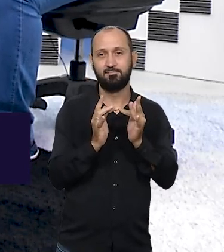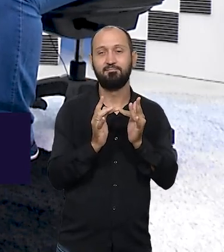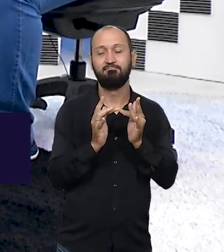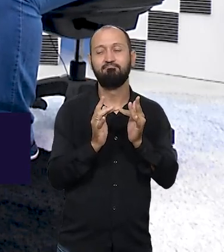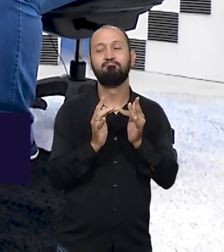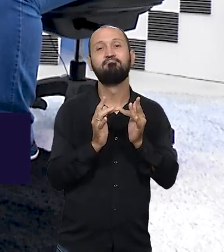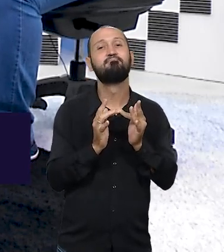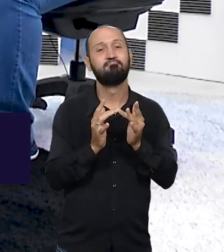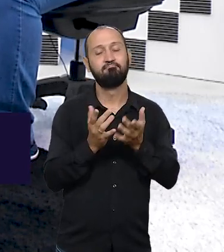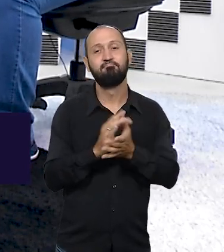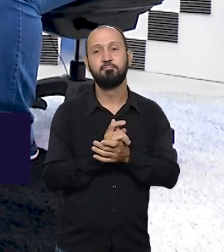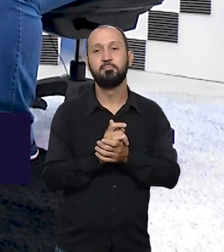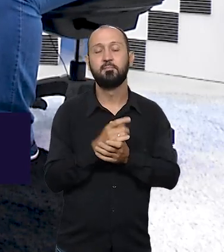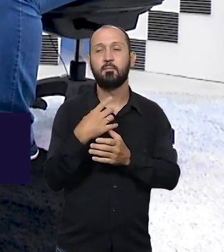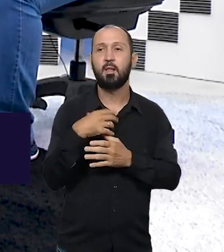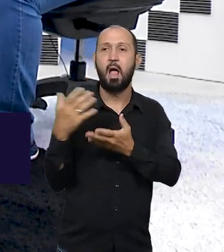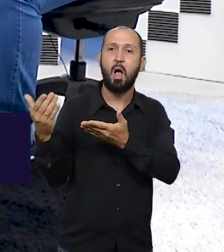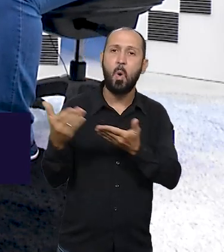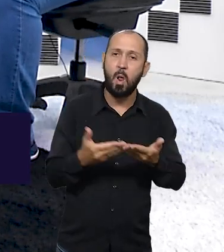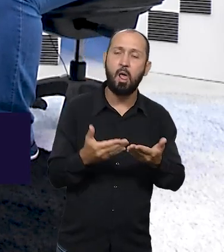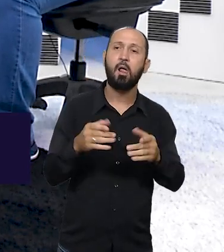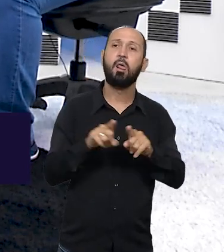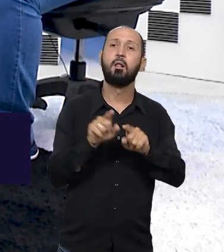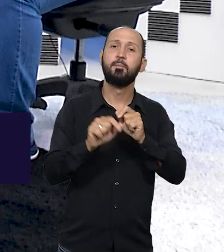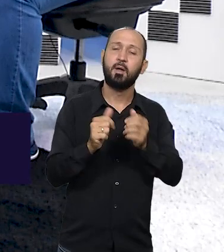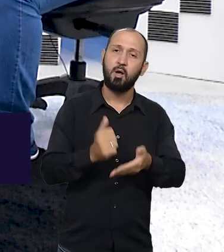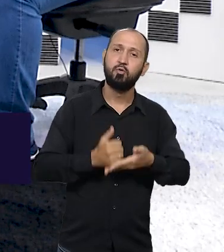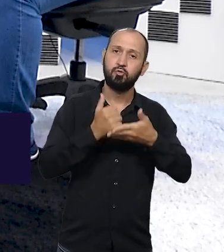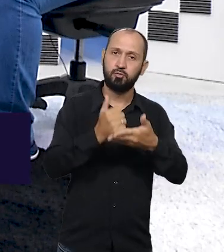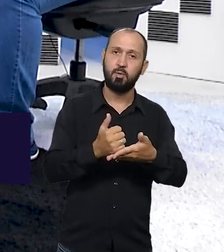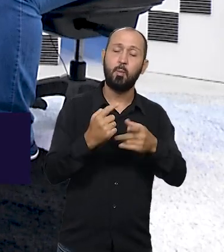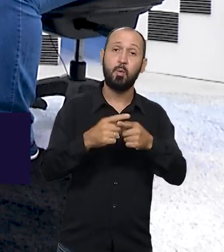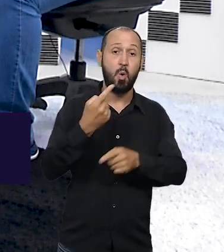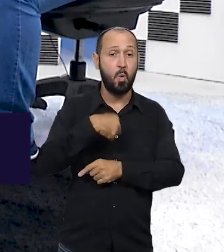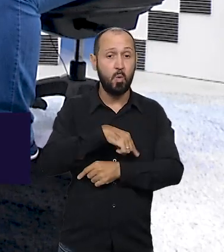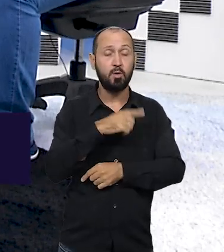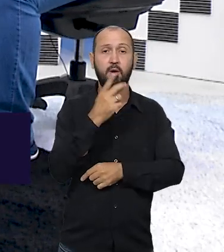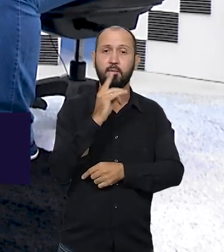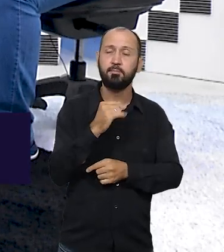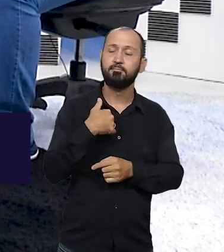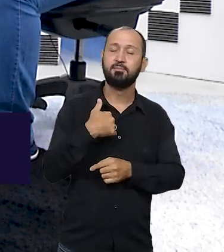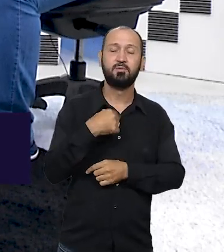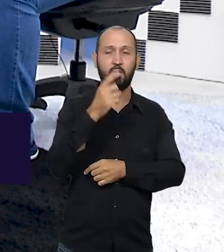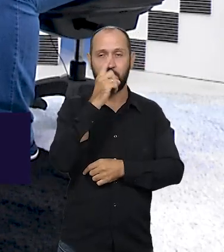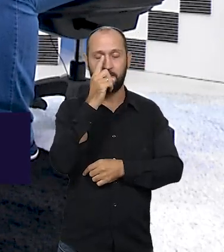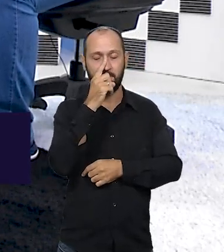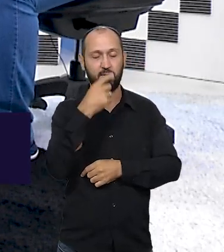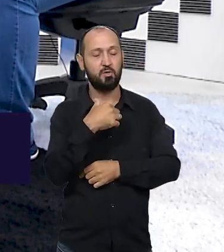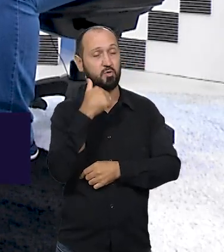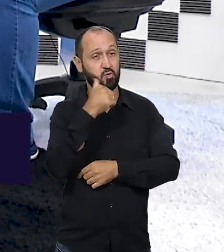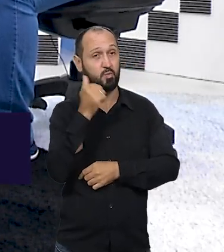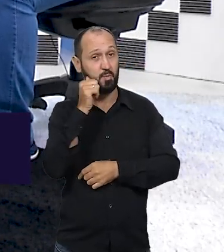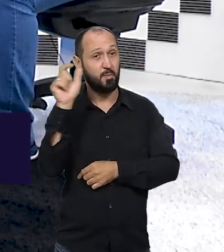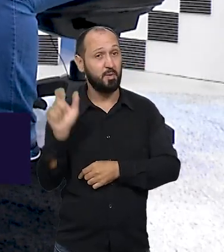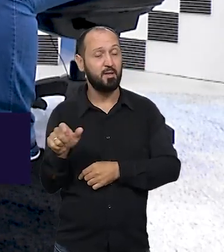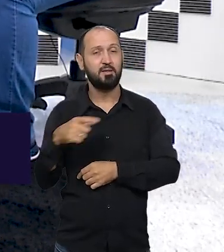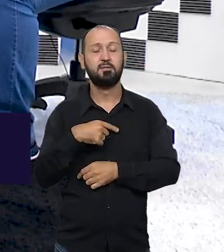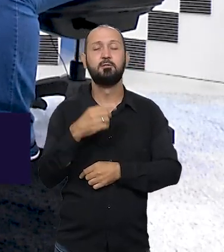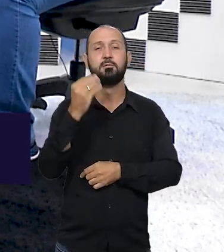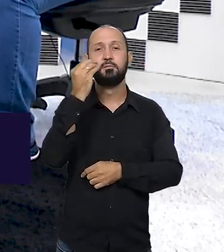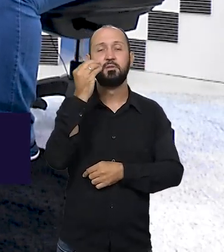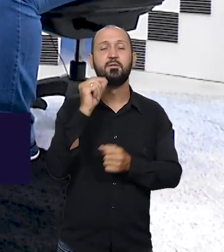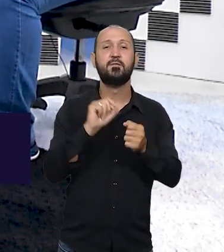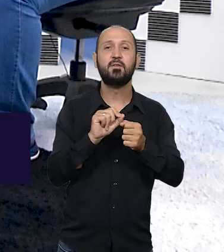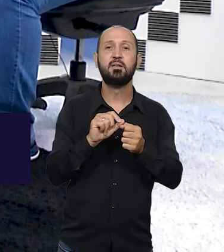para auxiliar. Né? Isso, acolher e também auxiliar, porque nós como os pais, né, que eu também sou mãe de uma menina, a gente